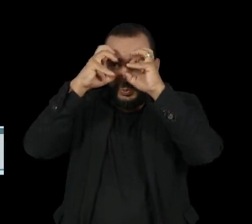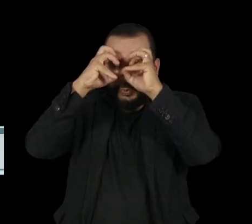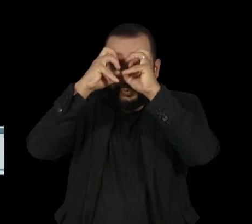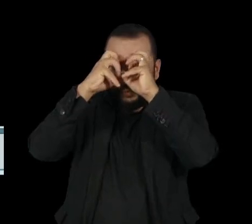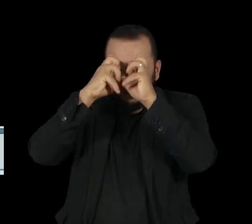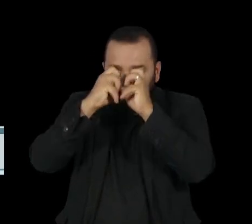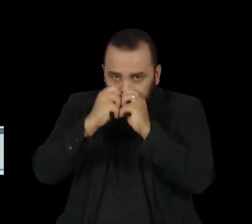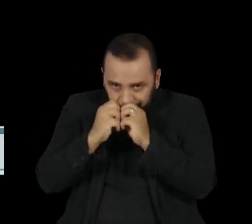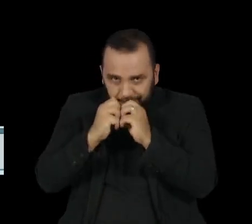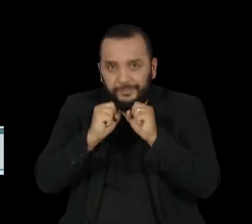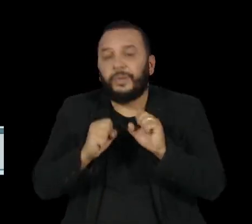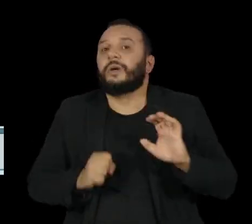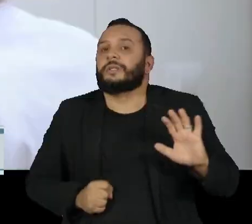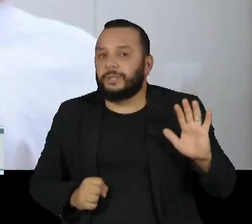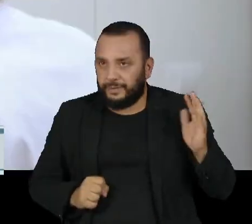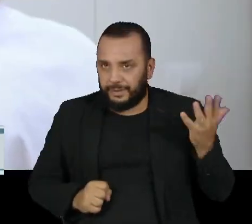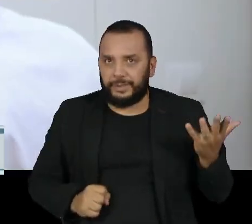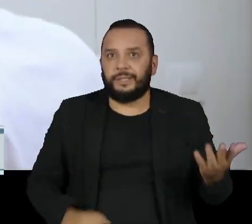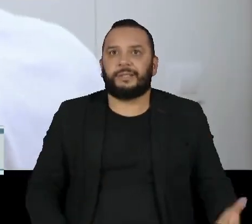silenciosamente.